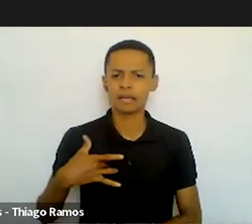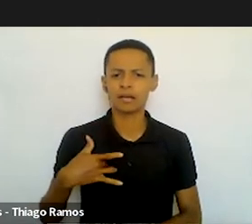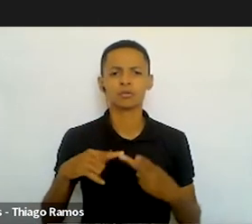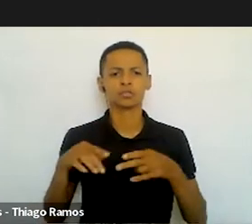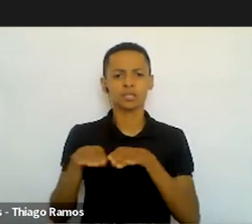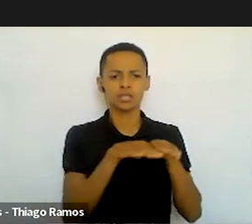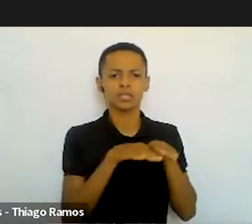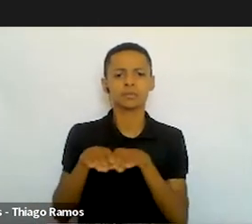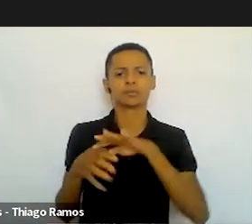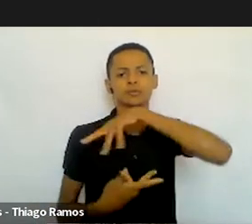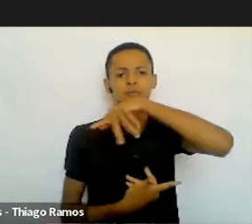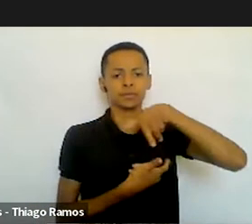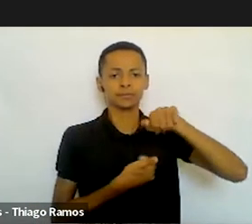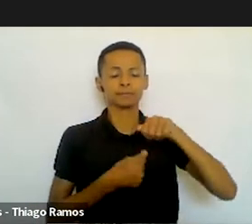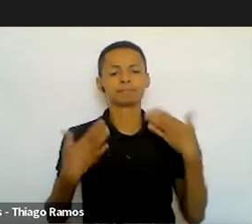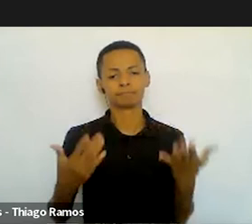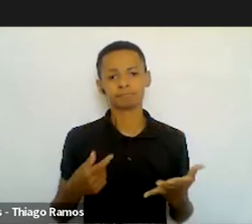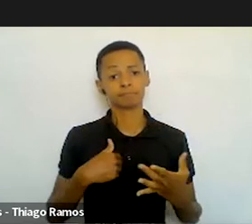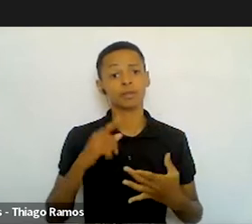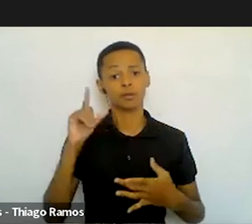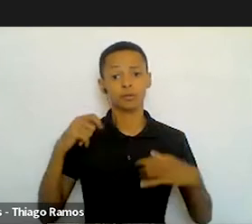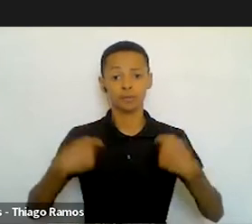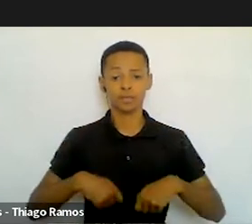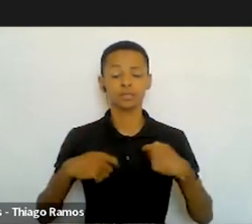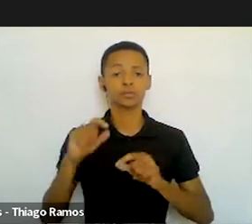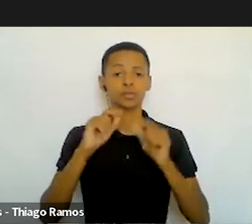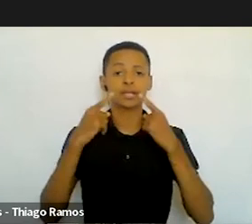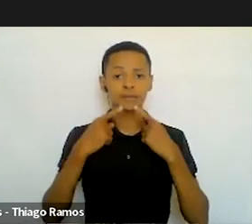todo. Então, eu ressalto que...